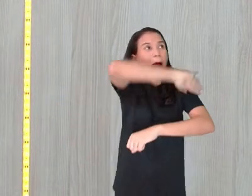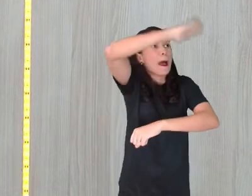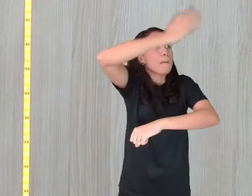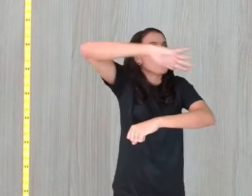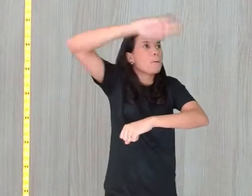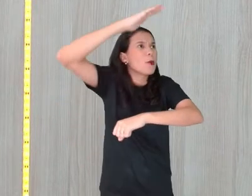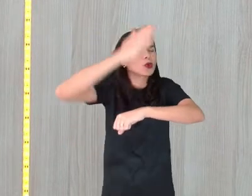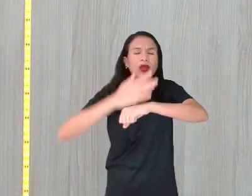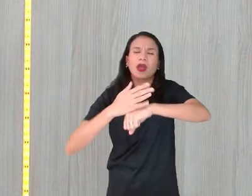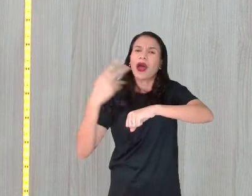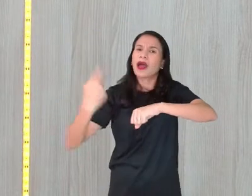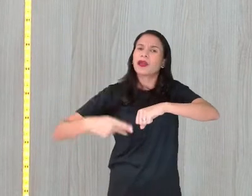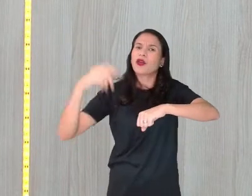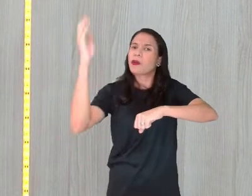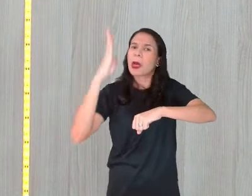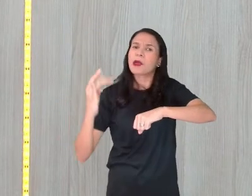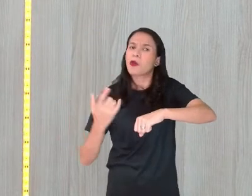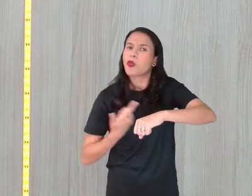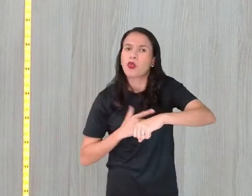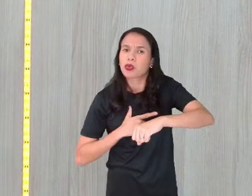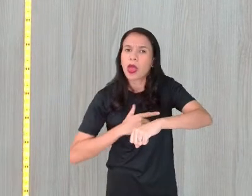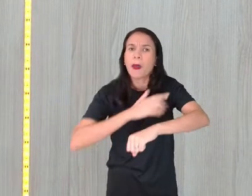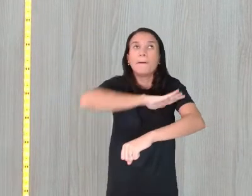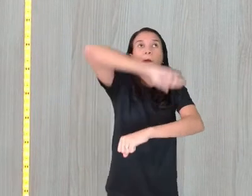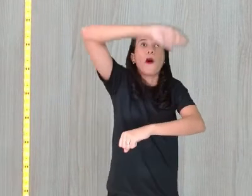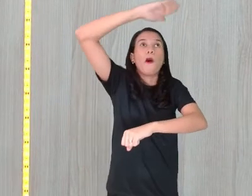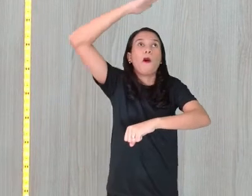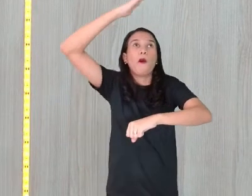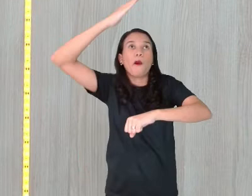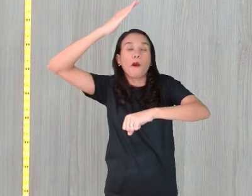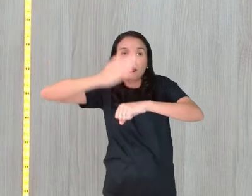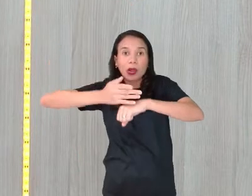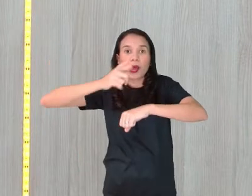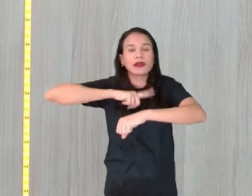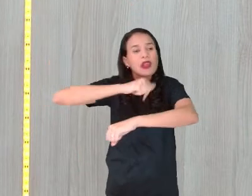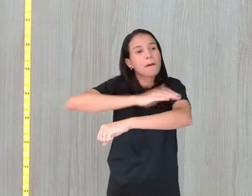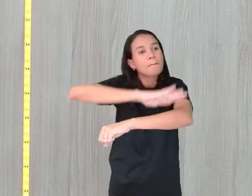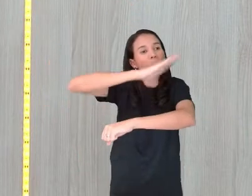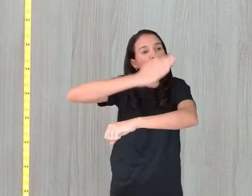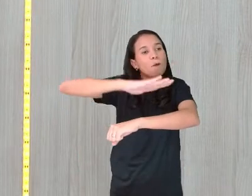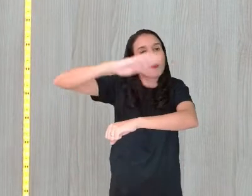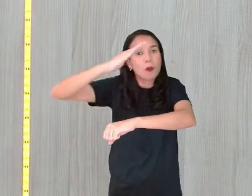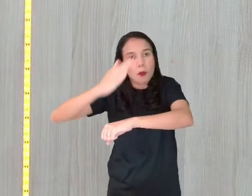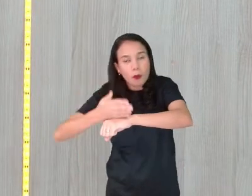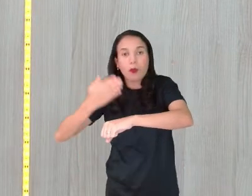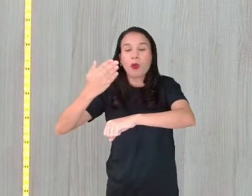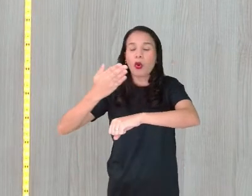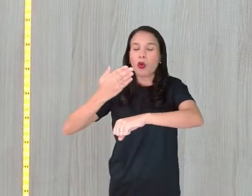Brasil ele não tem montanhas. Exatamente. Ele tem morros, ele tem